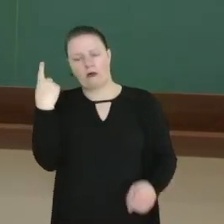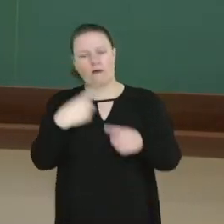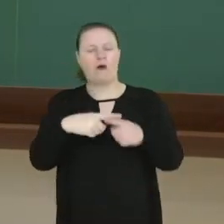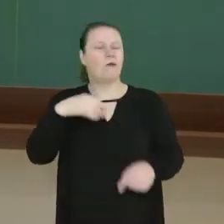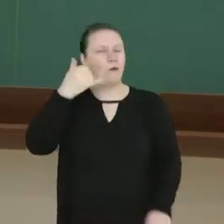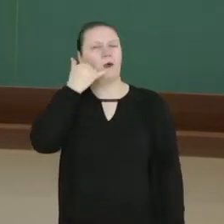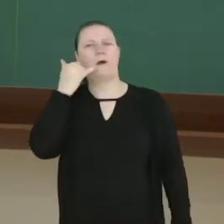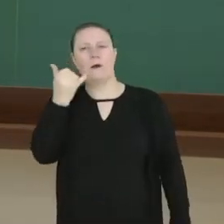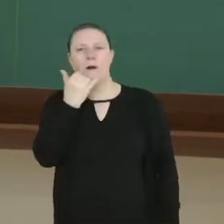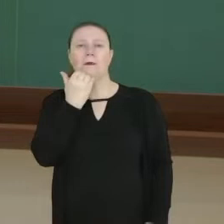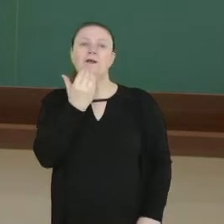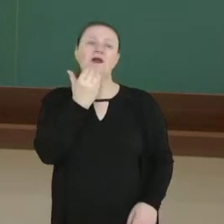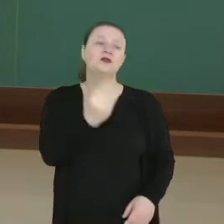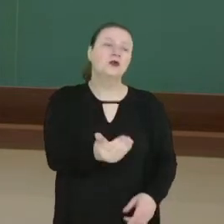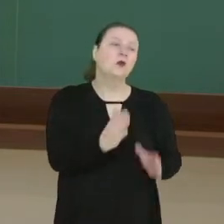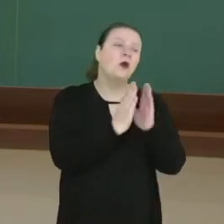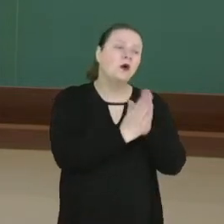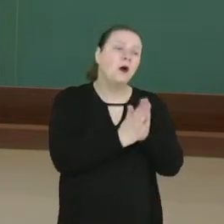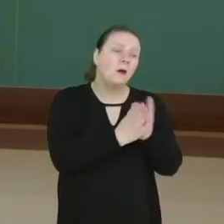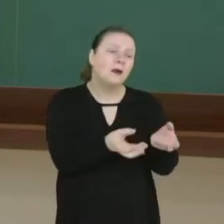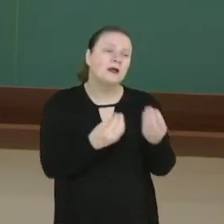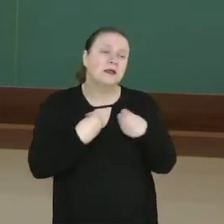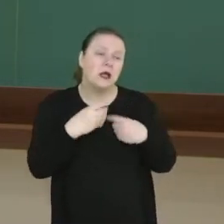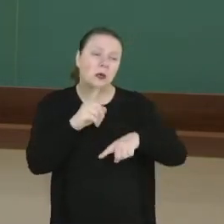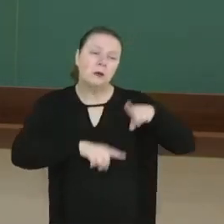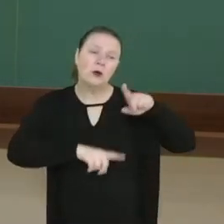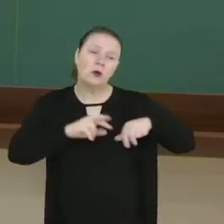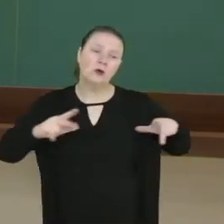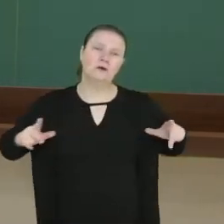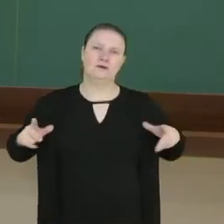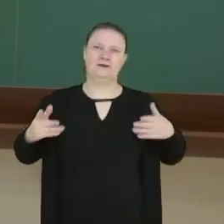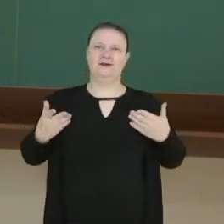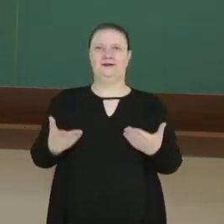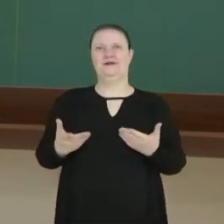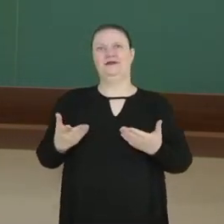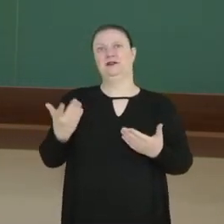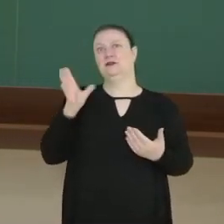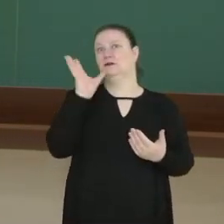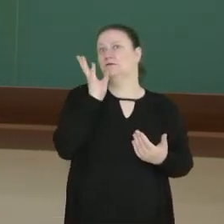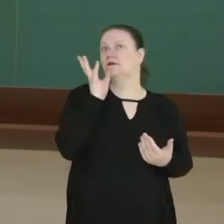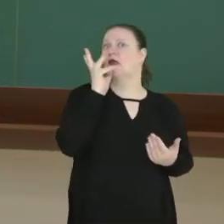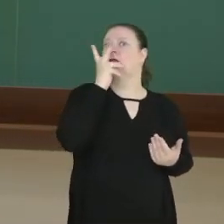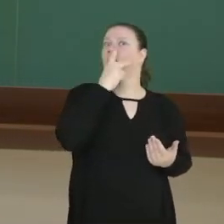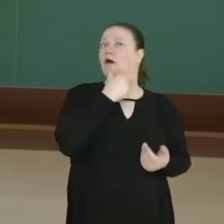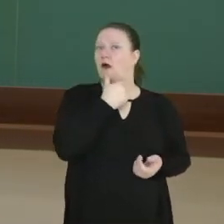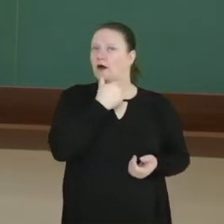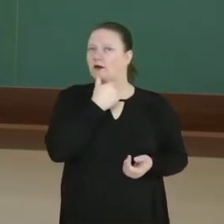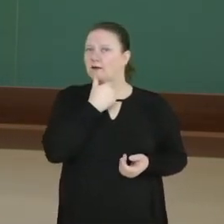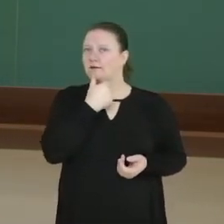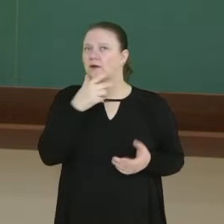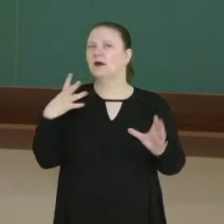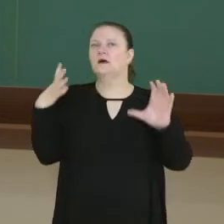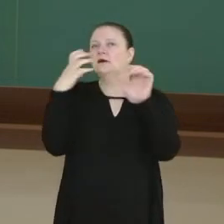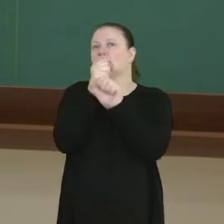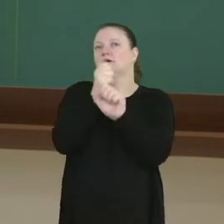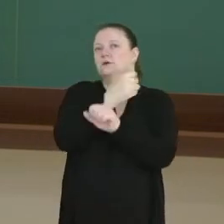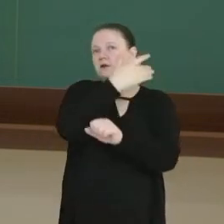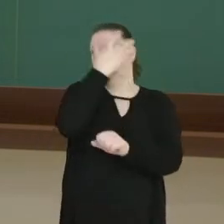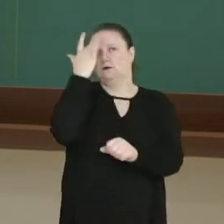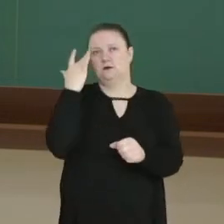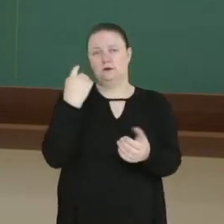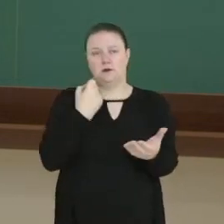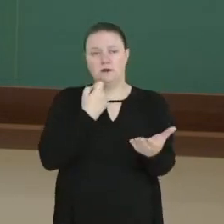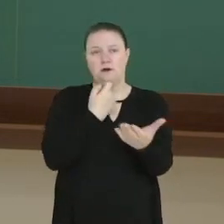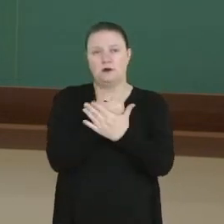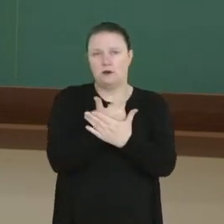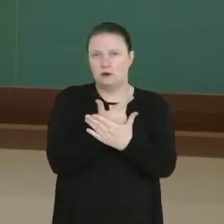muitas vezes, para poder ter ali o nosso pedido atendido, né? Então, quantas pessoas aí compram o